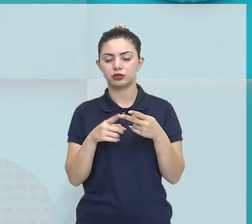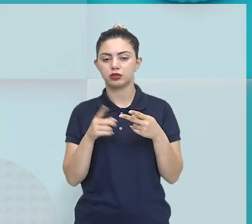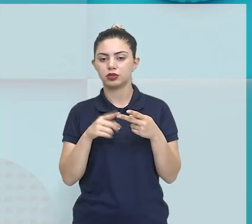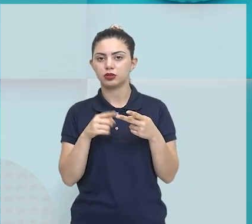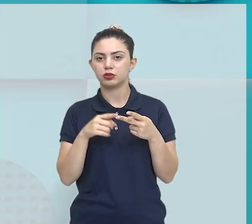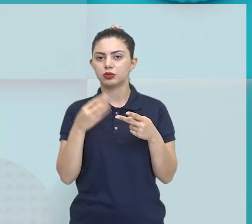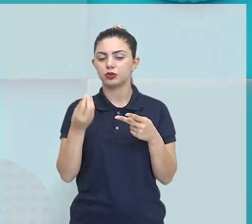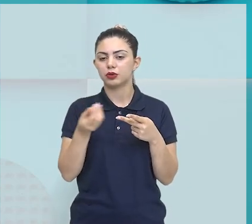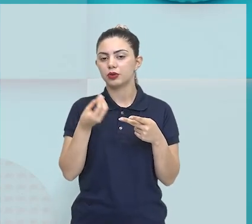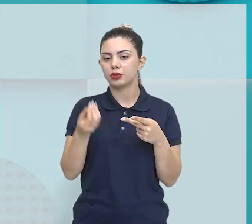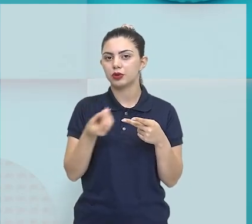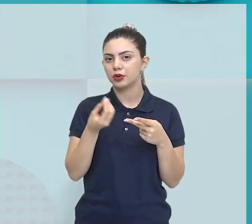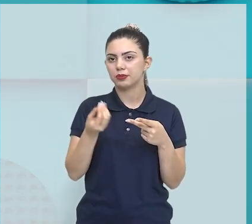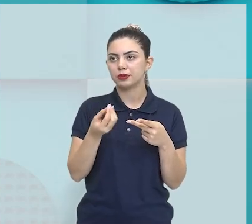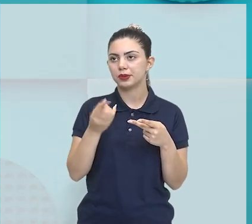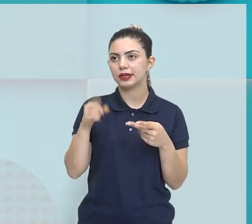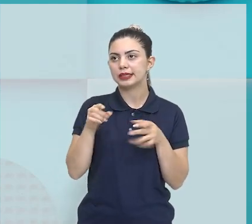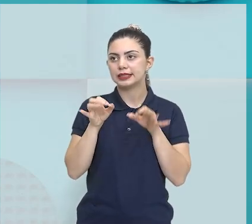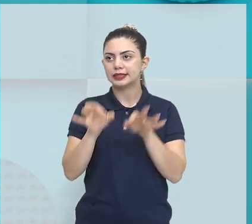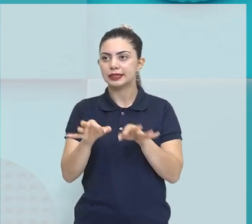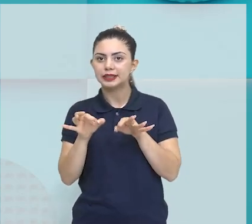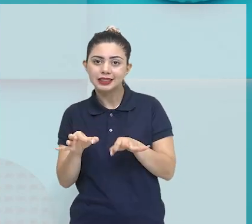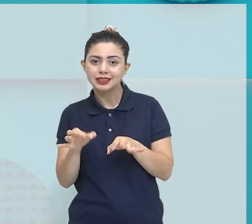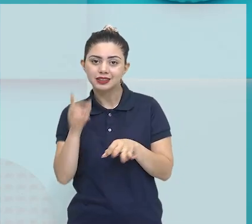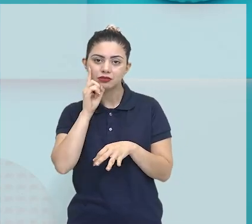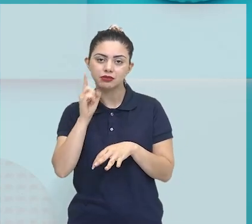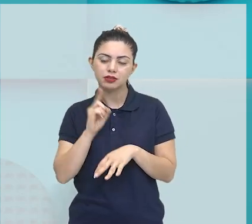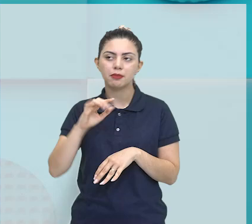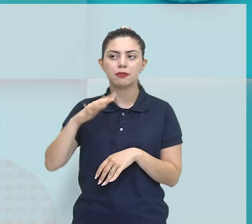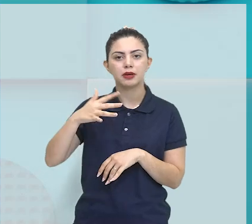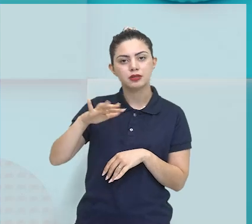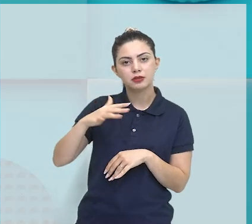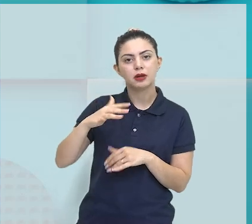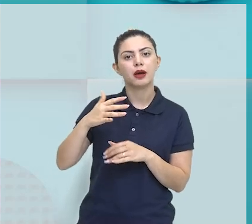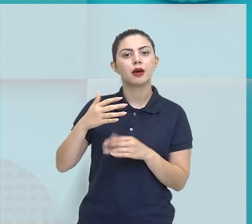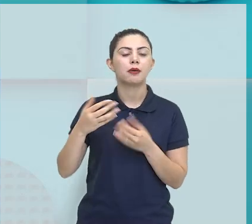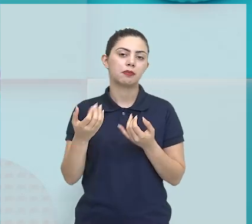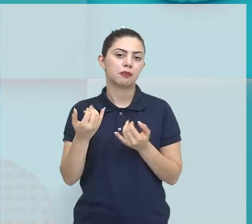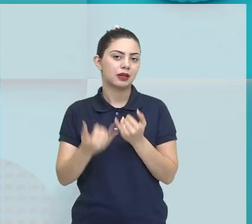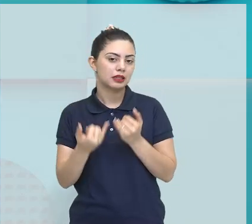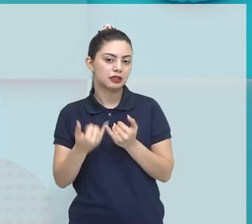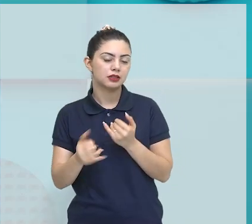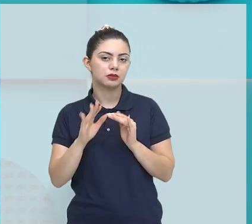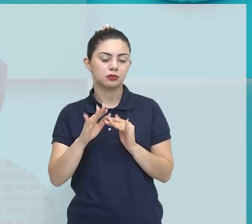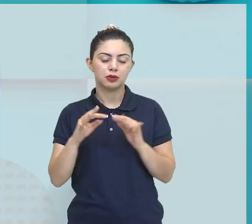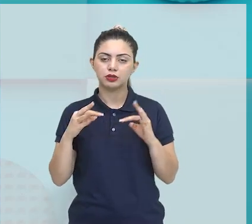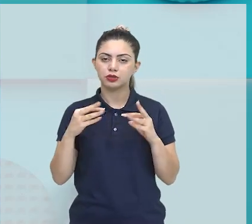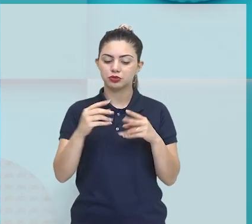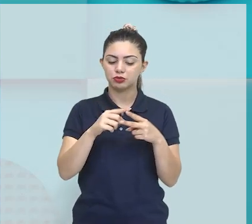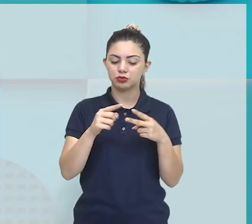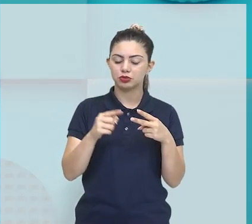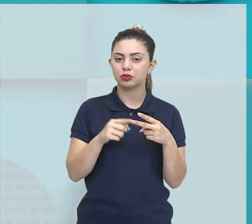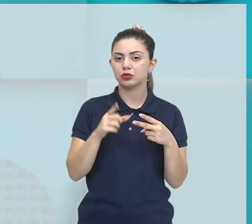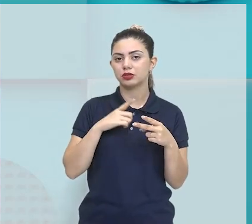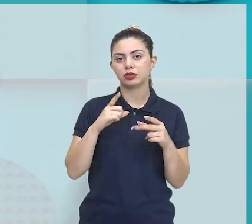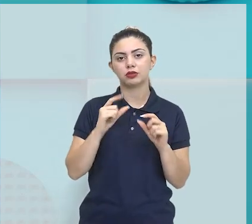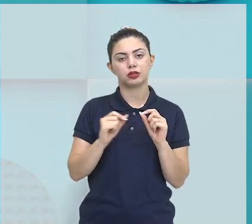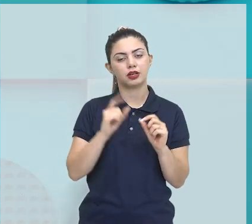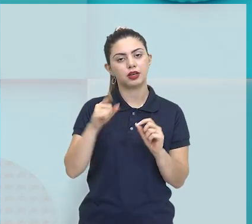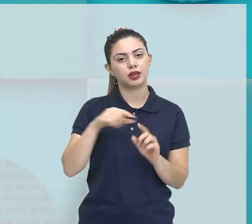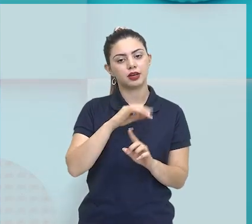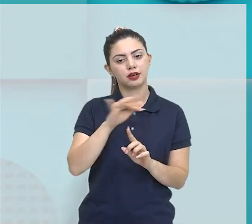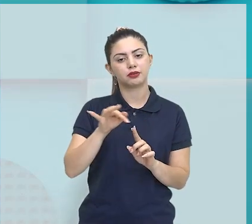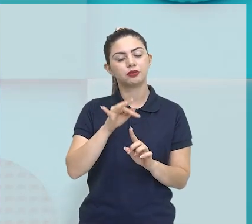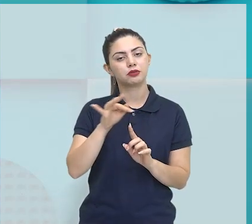ideia, né, de imprecisão, de indefinição, mas todos têm o seu papel ali, que é exatamente